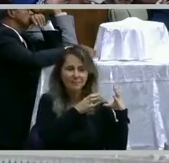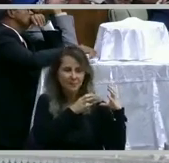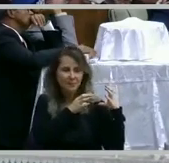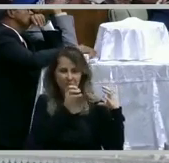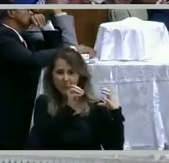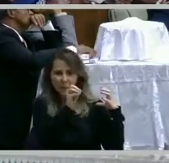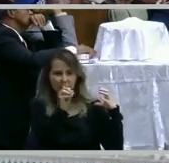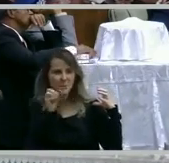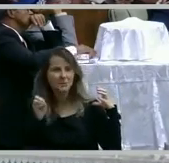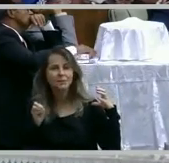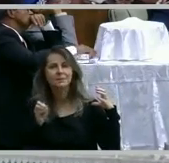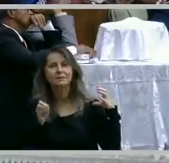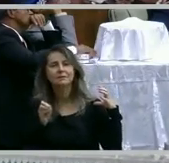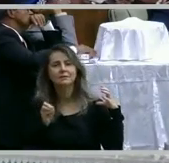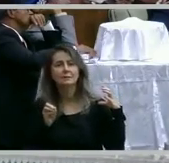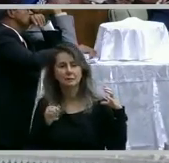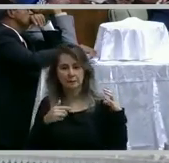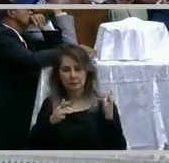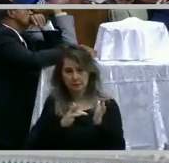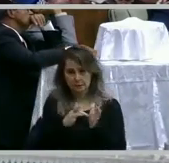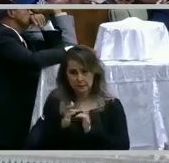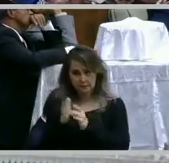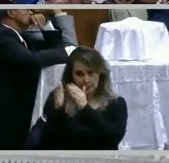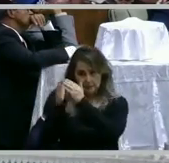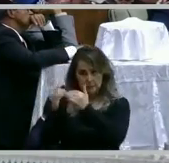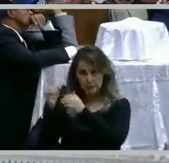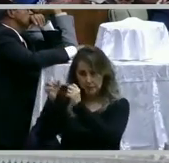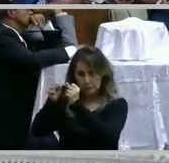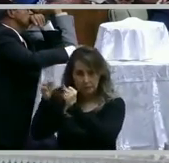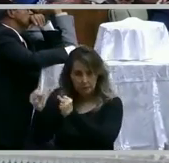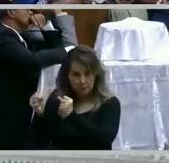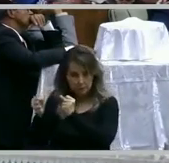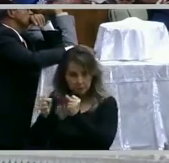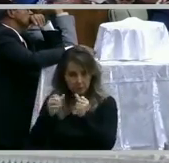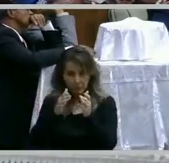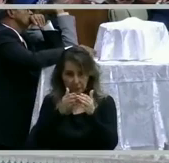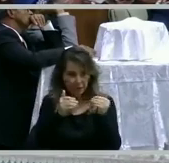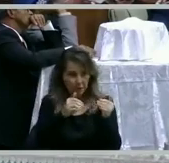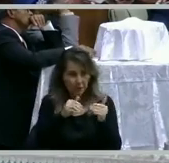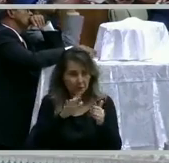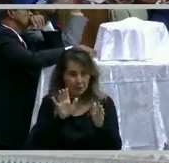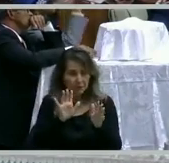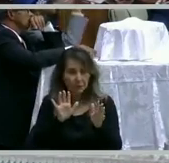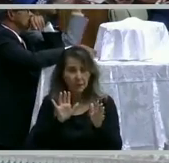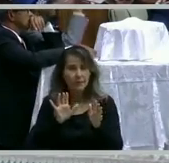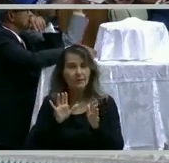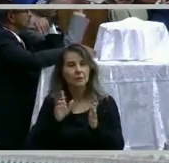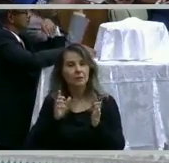Ele não pediu poder a ninguém. O poder é dele. Amém.